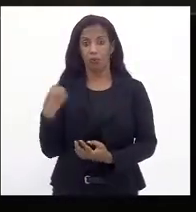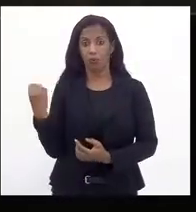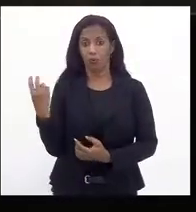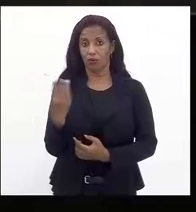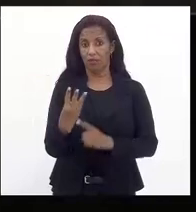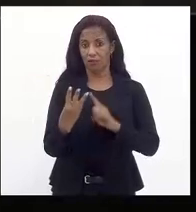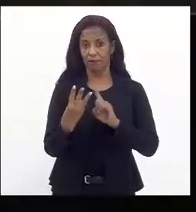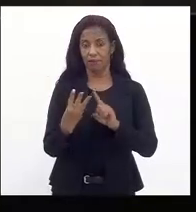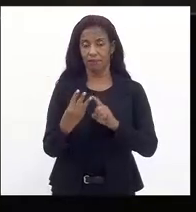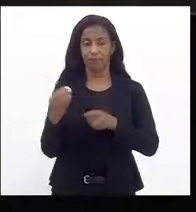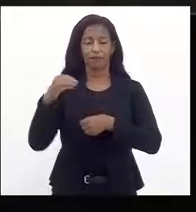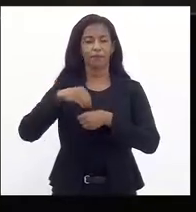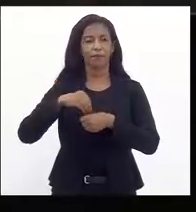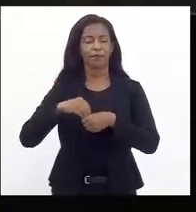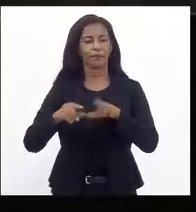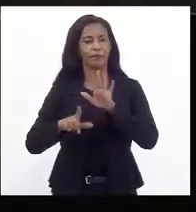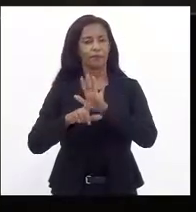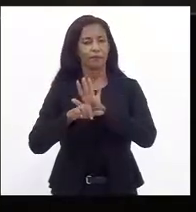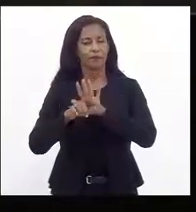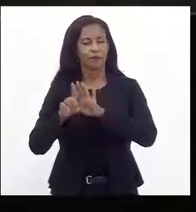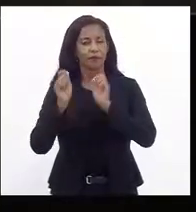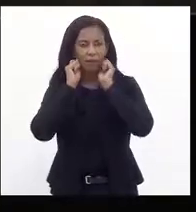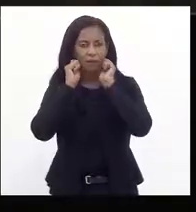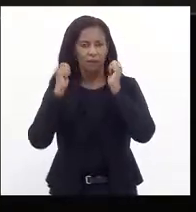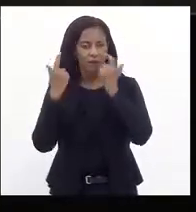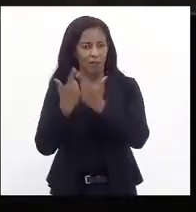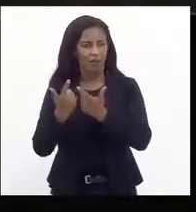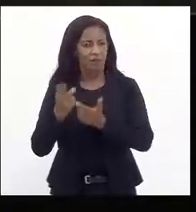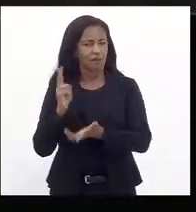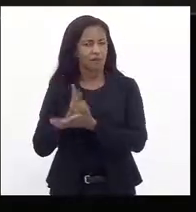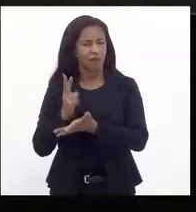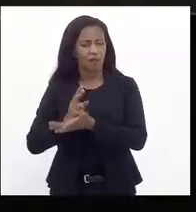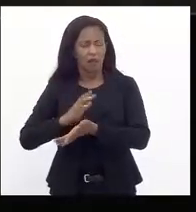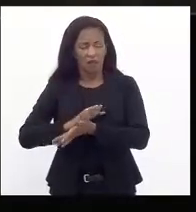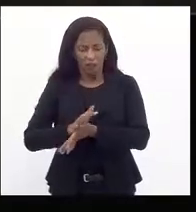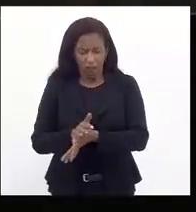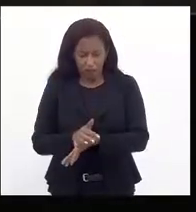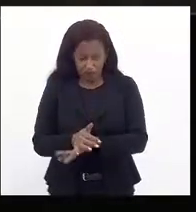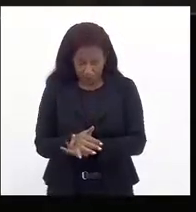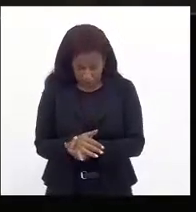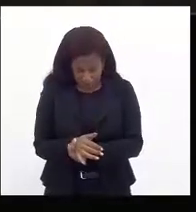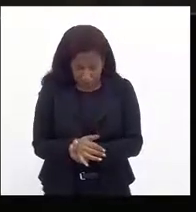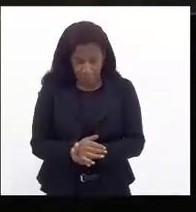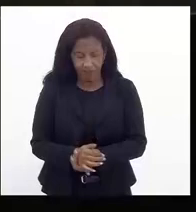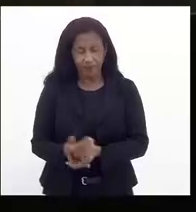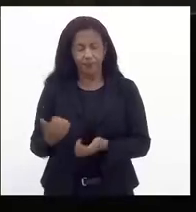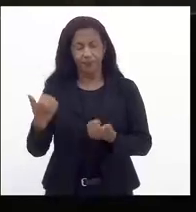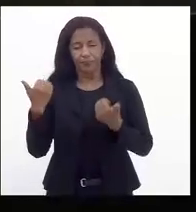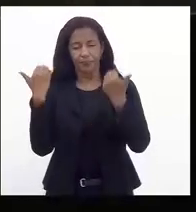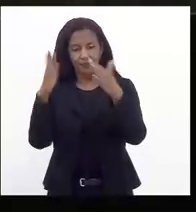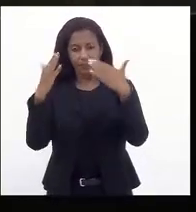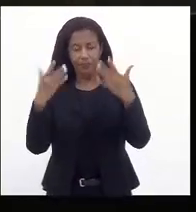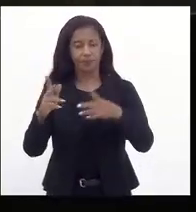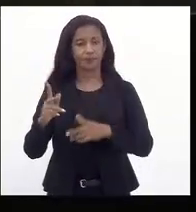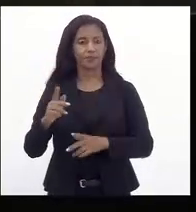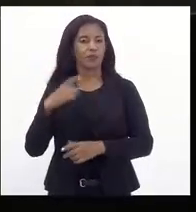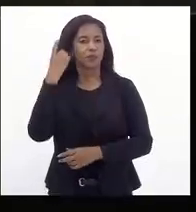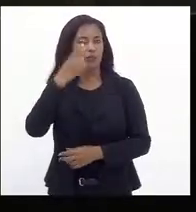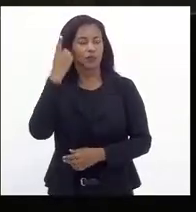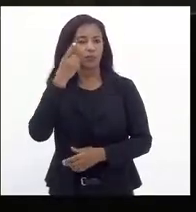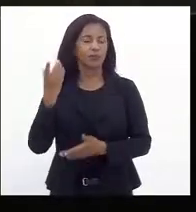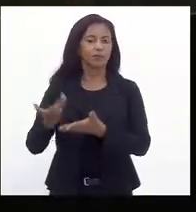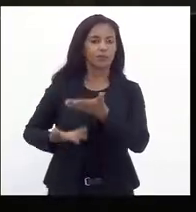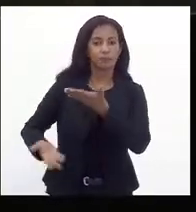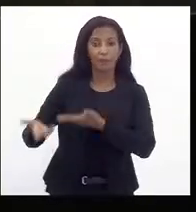e dentro da alerj sempre foi rolo compressor quero louvar os deputados que participaram